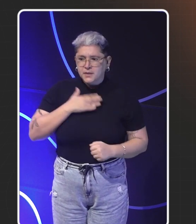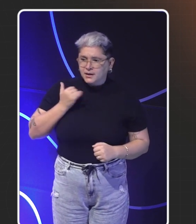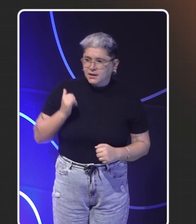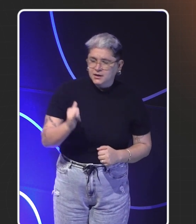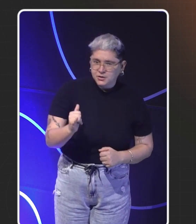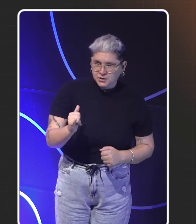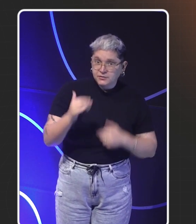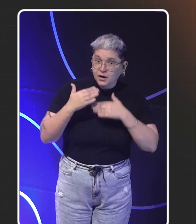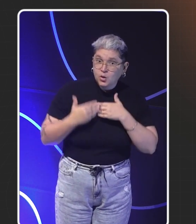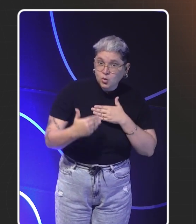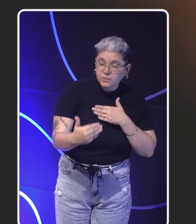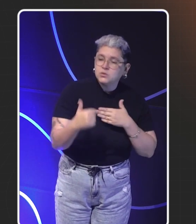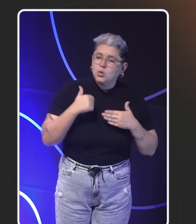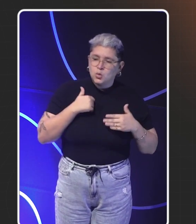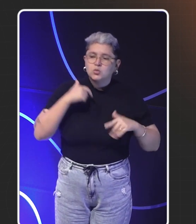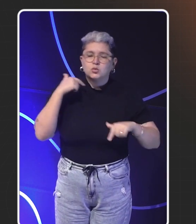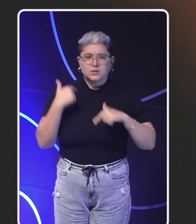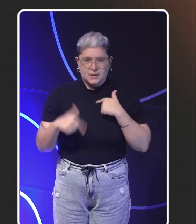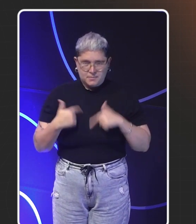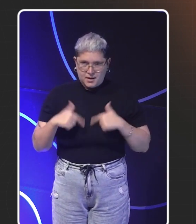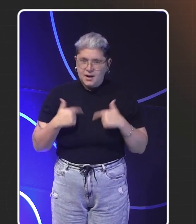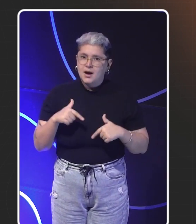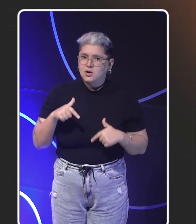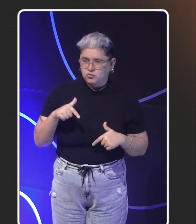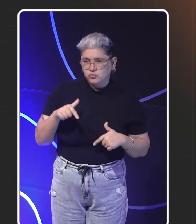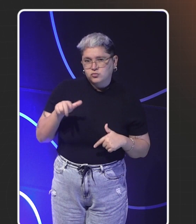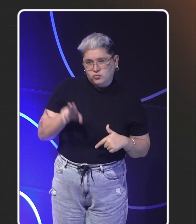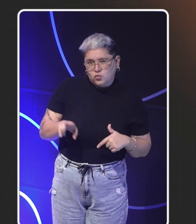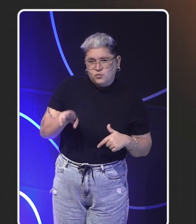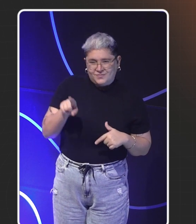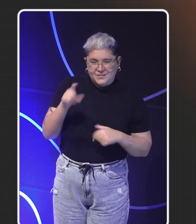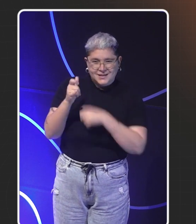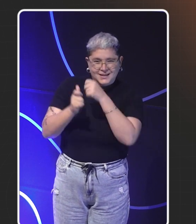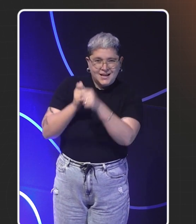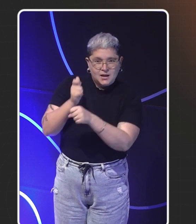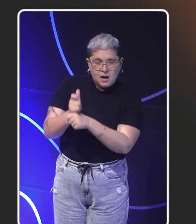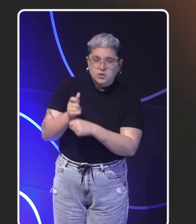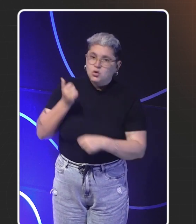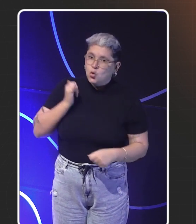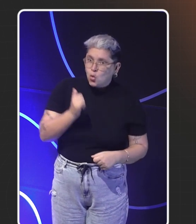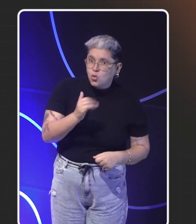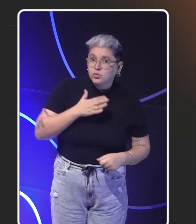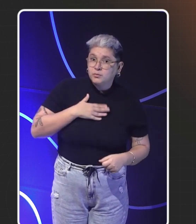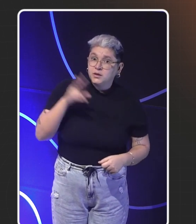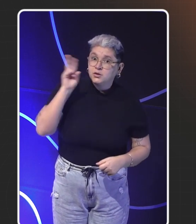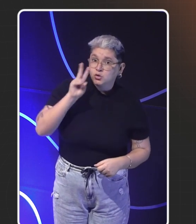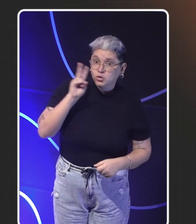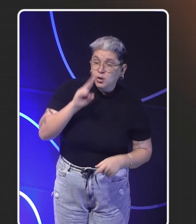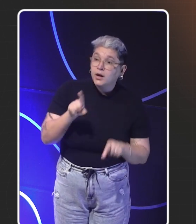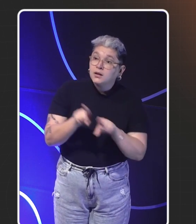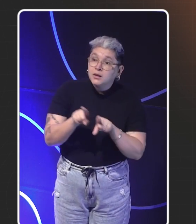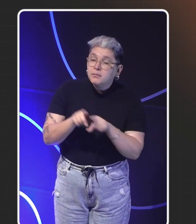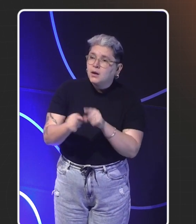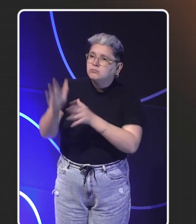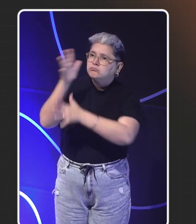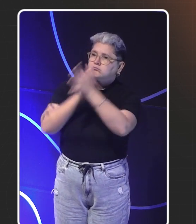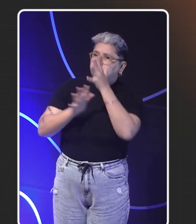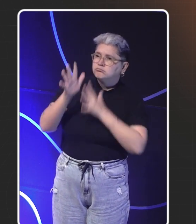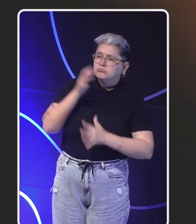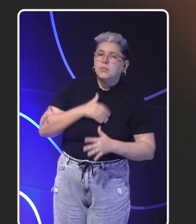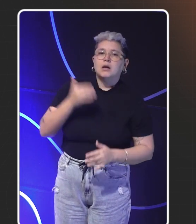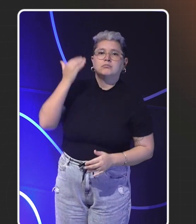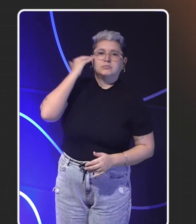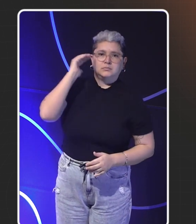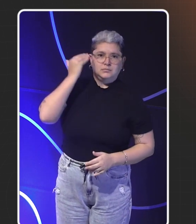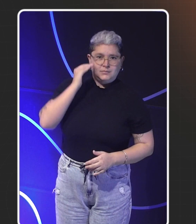eu trabalho e vivo da internet, e não só contando a minha história, mas também ouvindo histórias, repassando